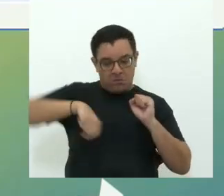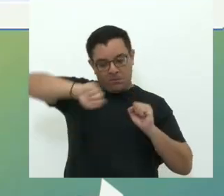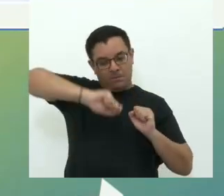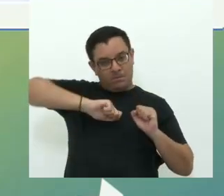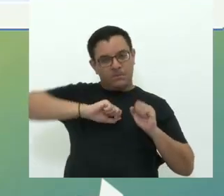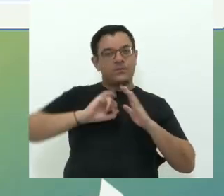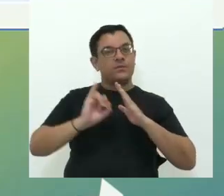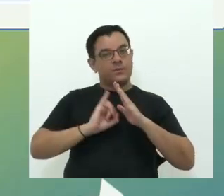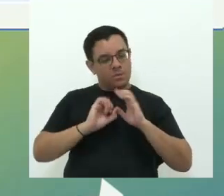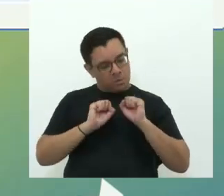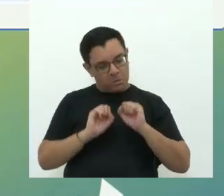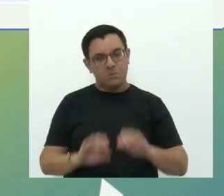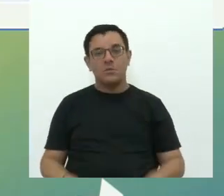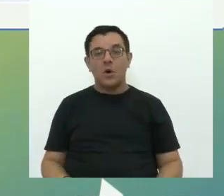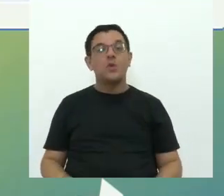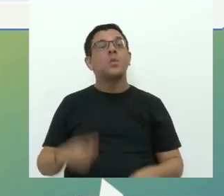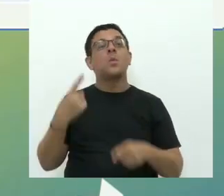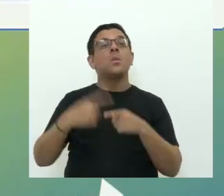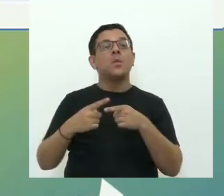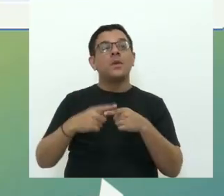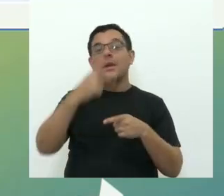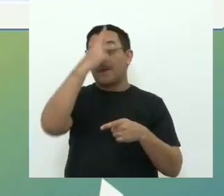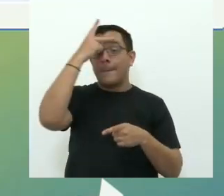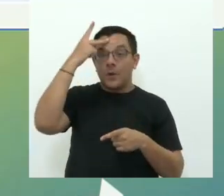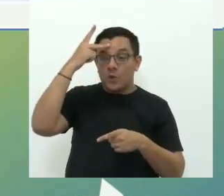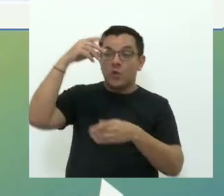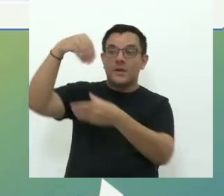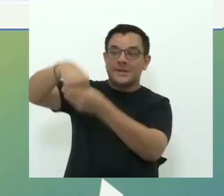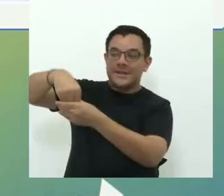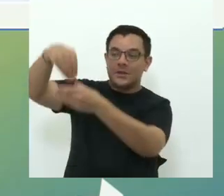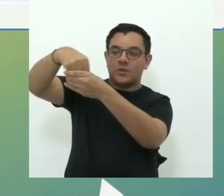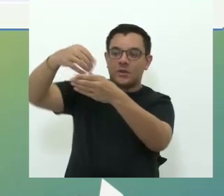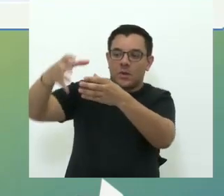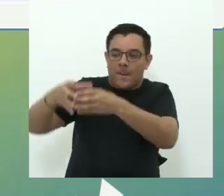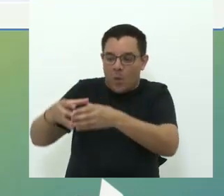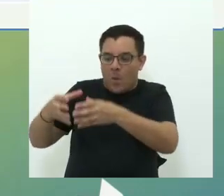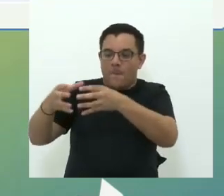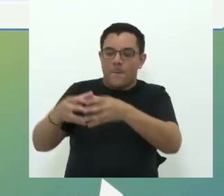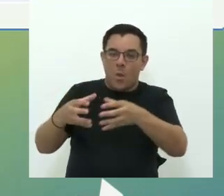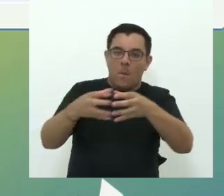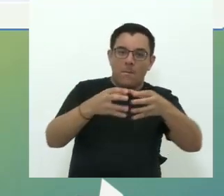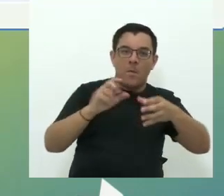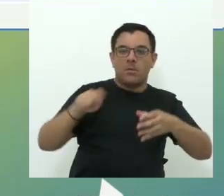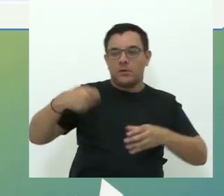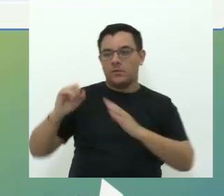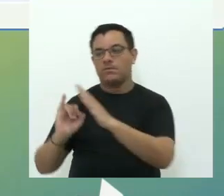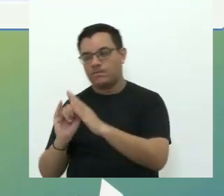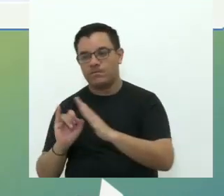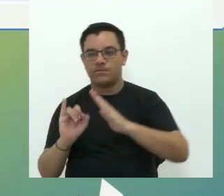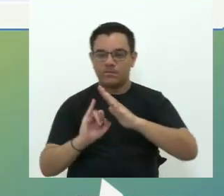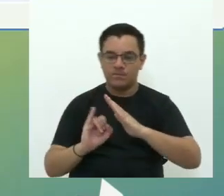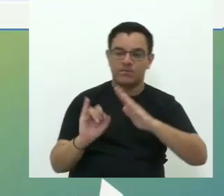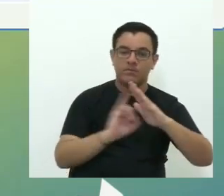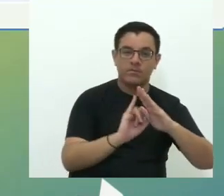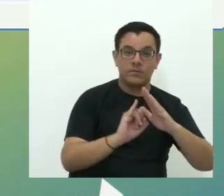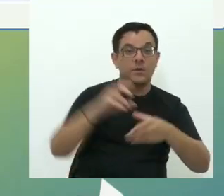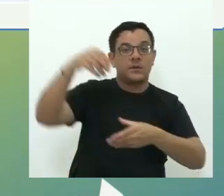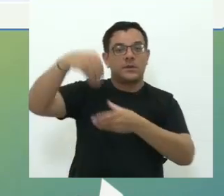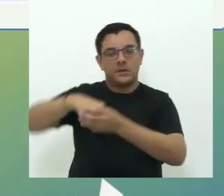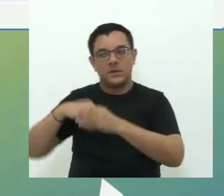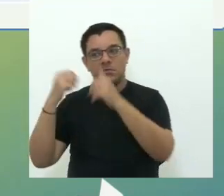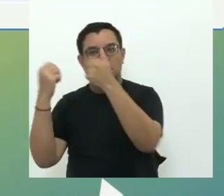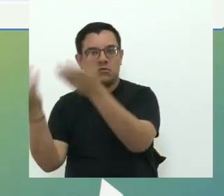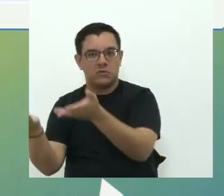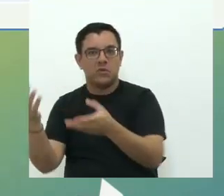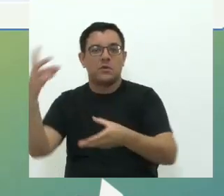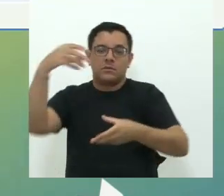instituições são feitas por pessoas e essas pessoas estão tanto dentro quanto fora dessas instituições mas todos nós